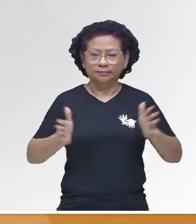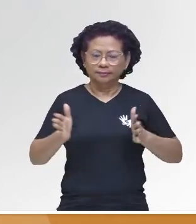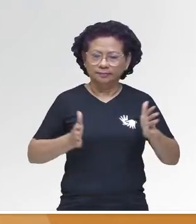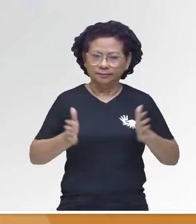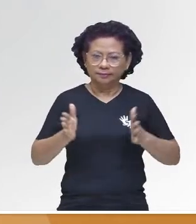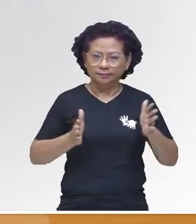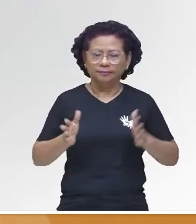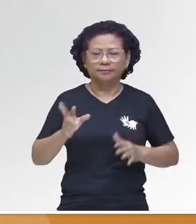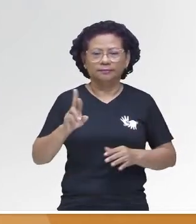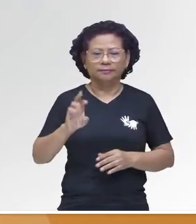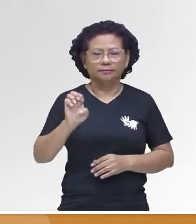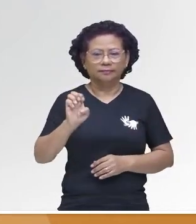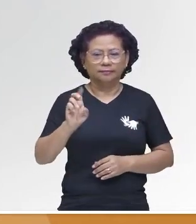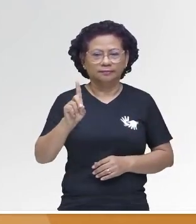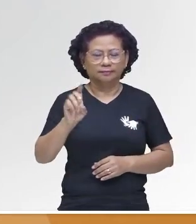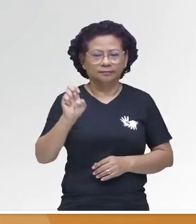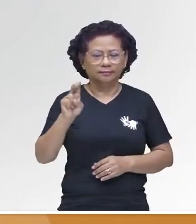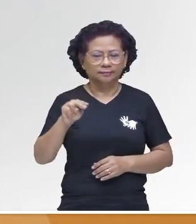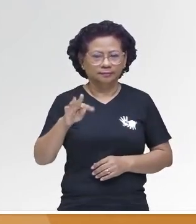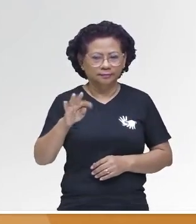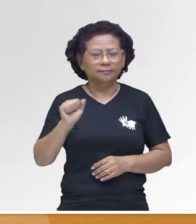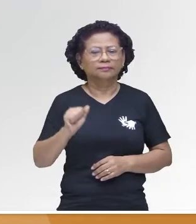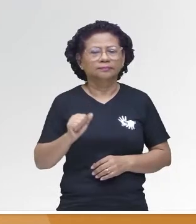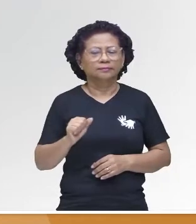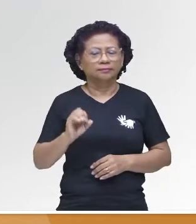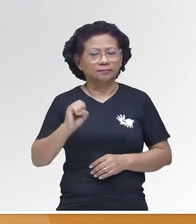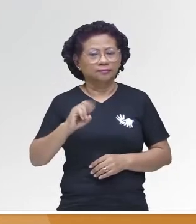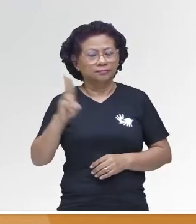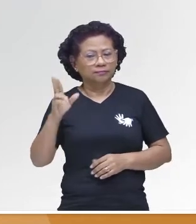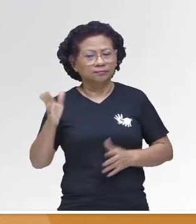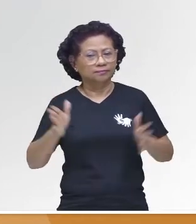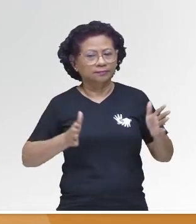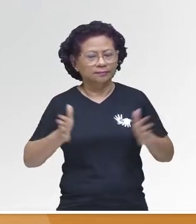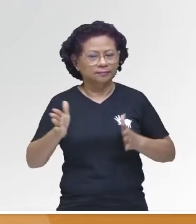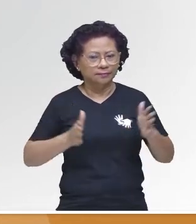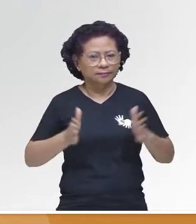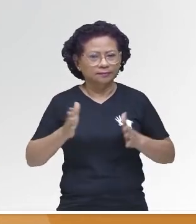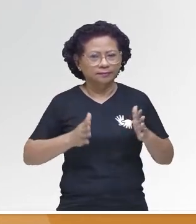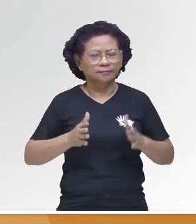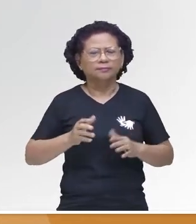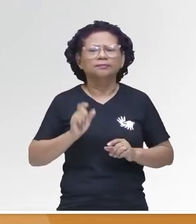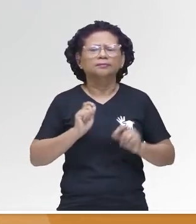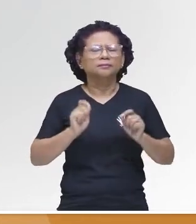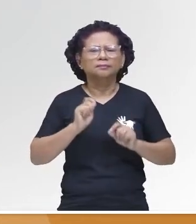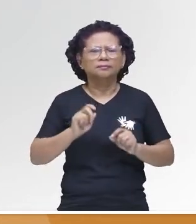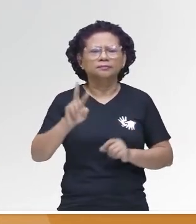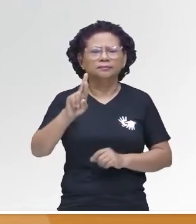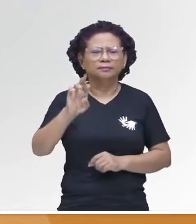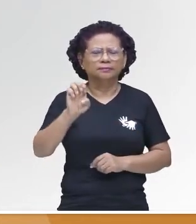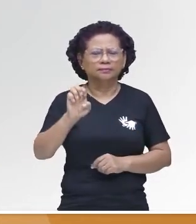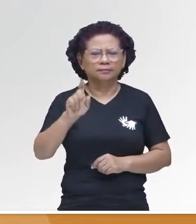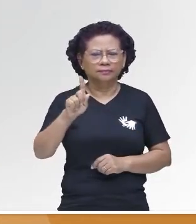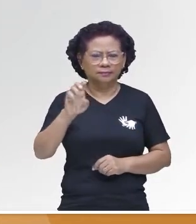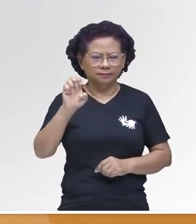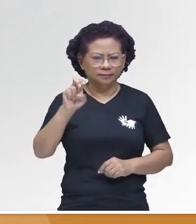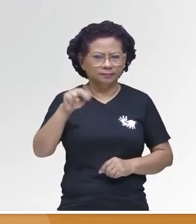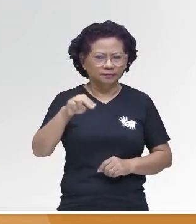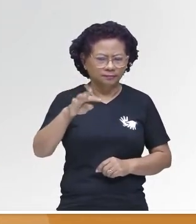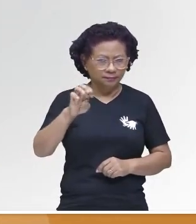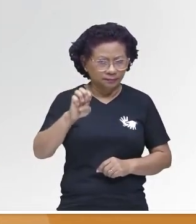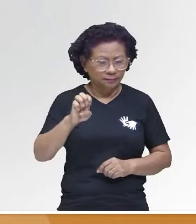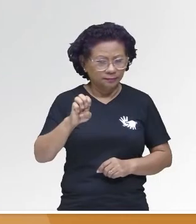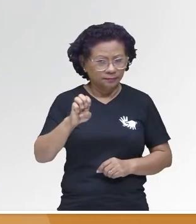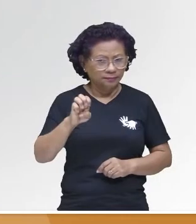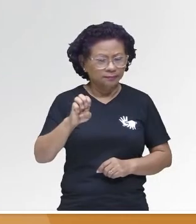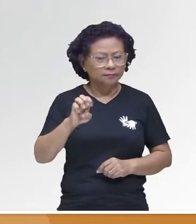dos regentes ou período regencial. O que é o regente, senhores? É aquele indivíduo que